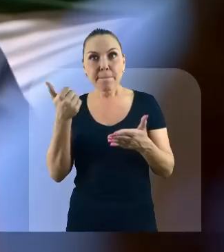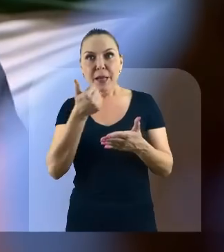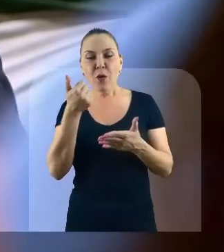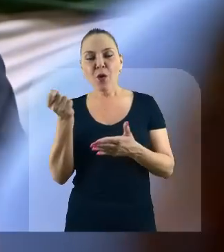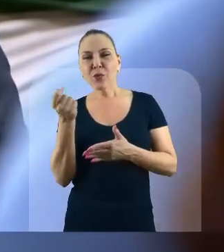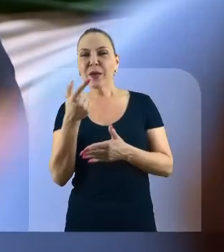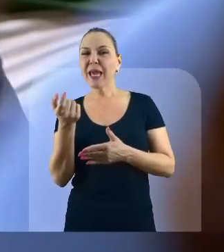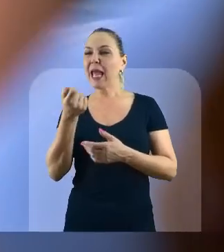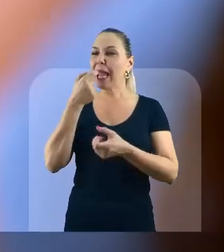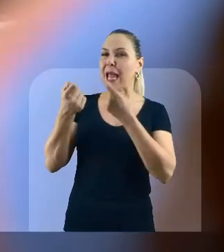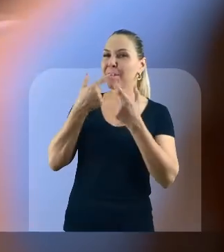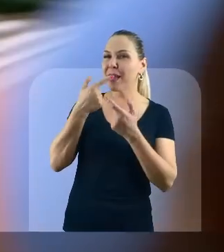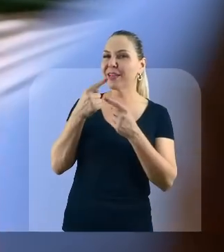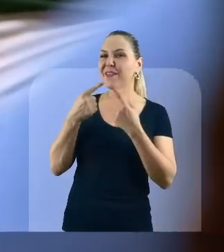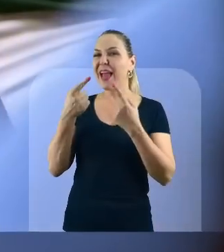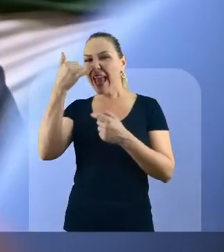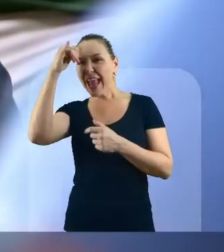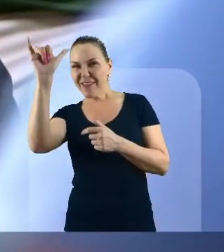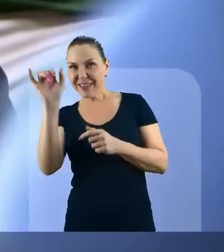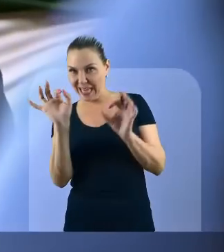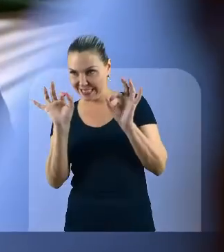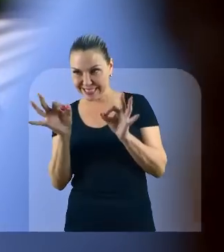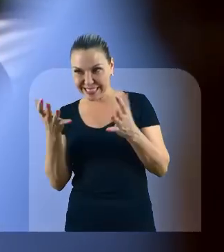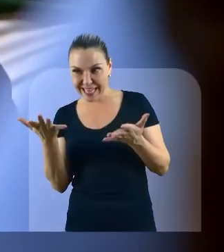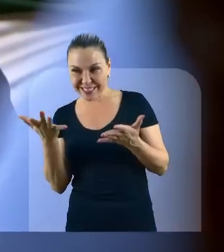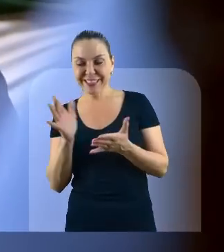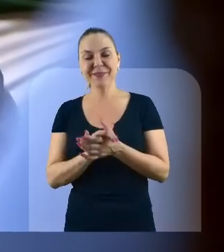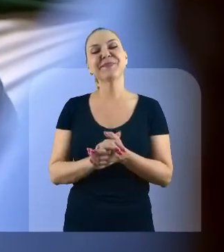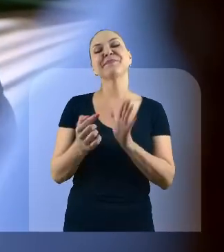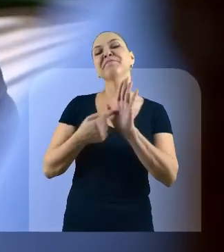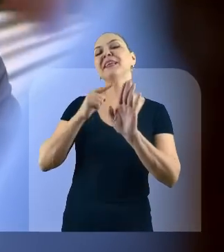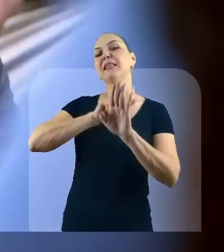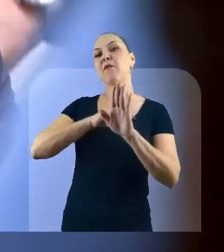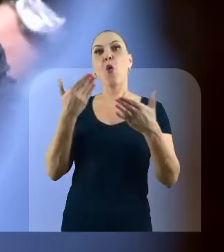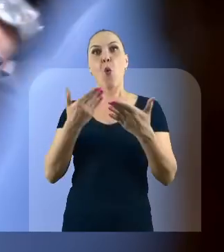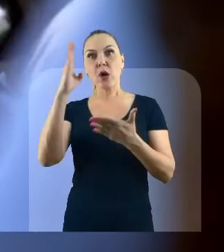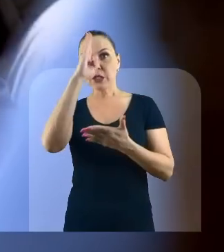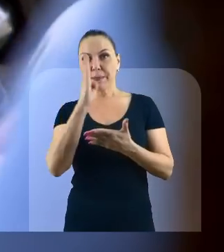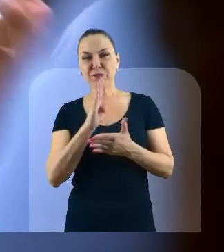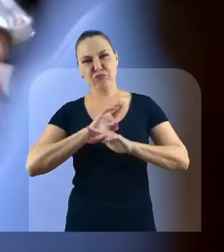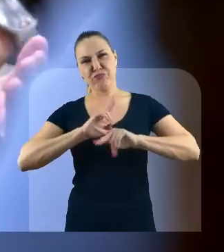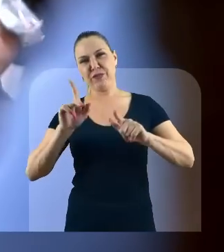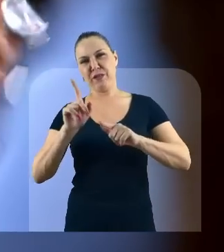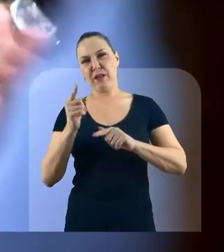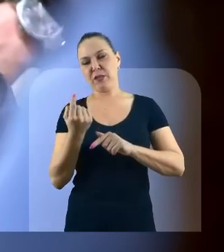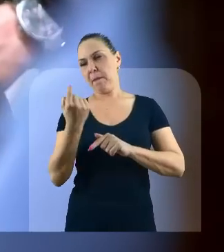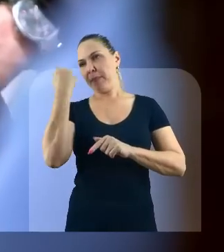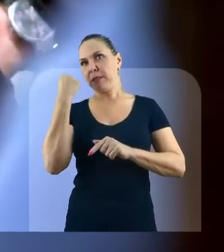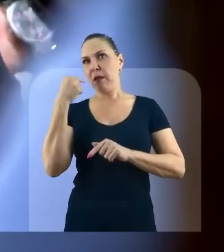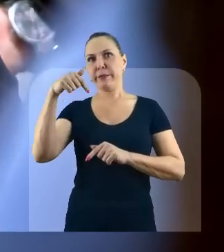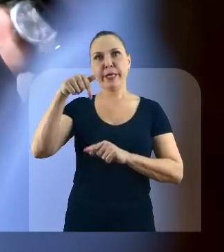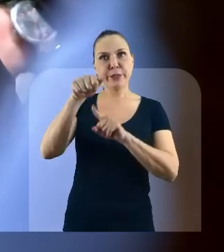que medicar é remediar, exato? Então o Brasil hoje, né, o tempo hoje é diferente do que há 6, 7